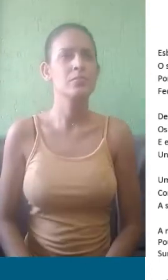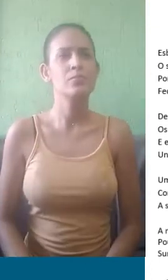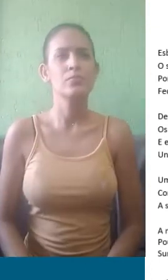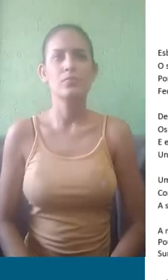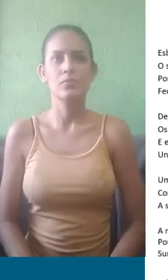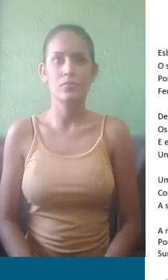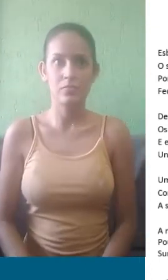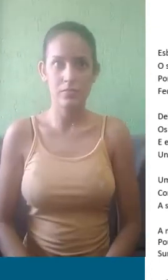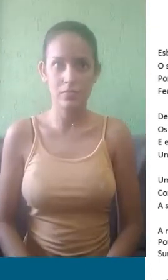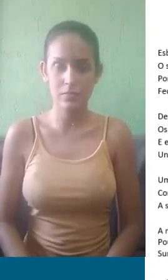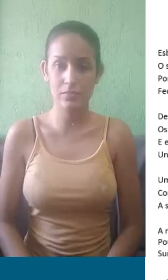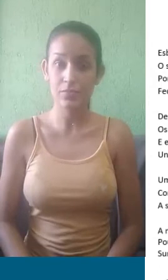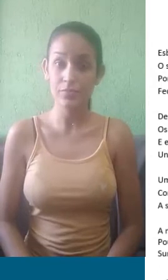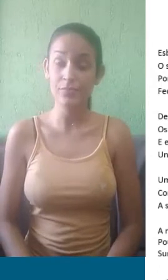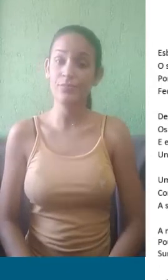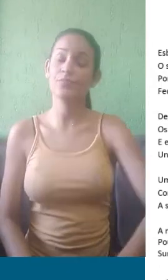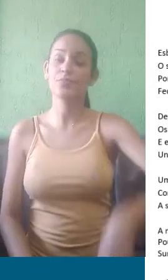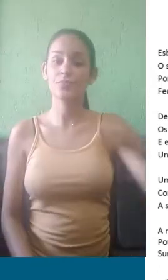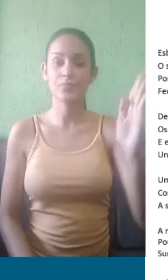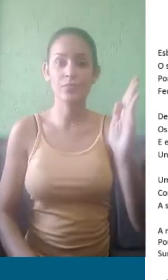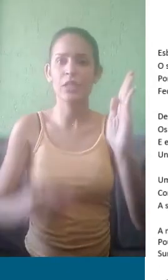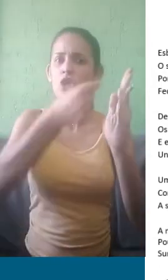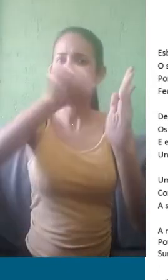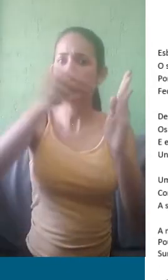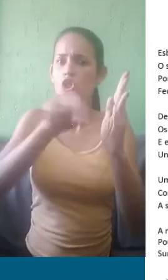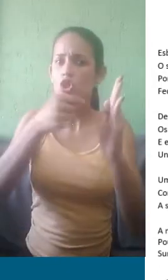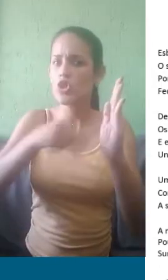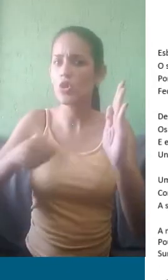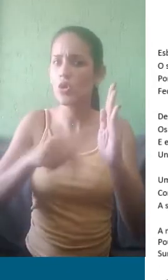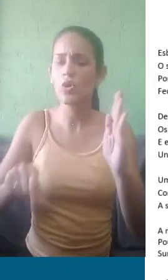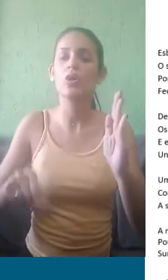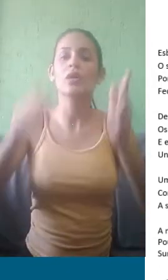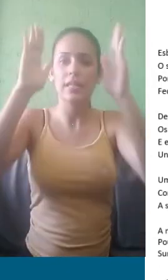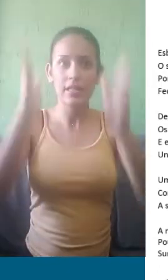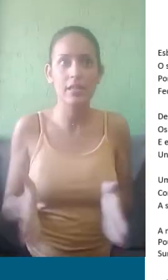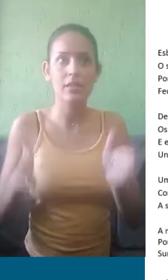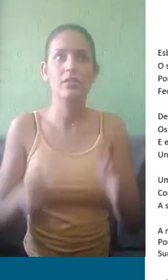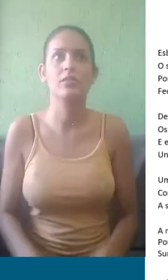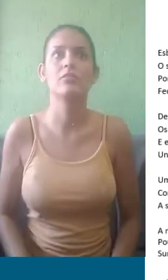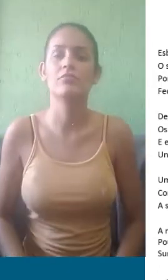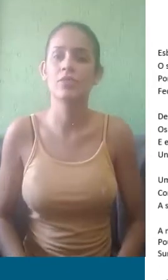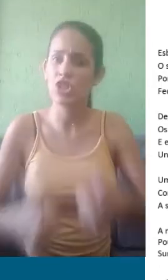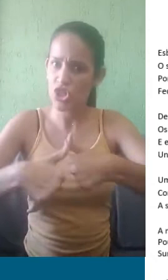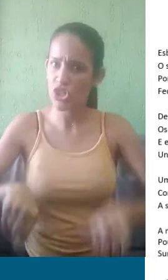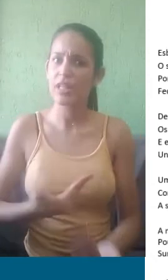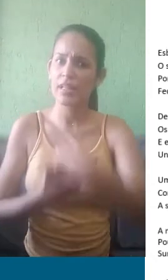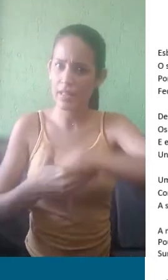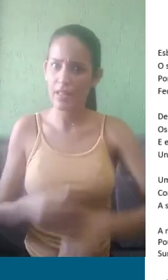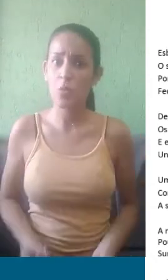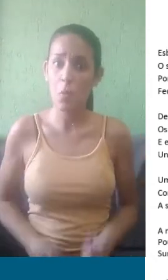composição de formato fixo, o soneto tornou-se um modelo particularmente ajustado à poesia